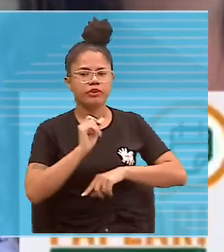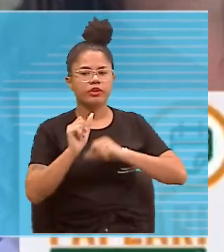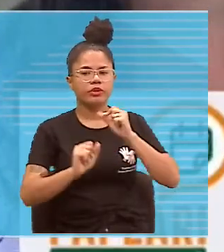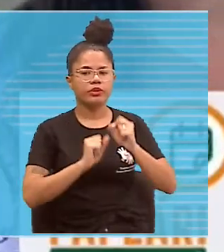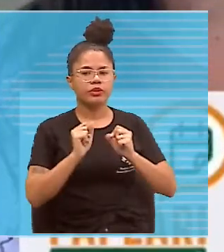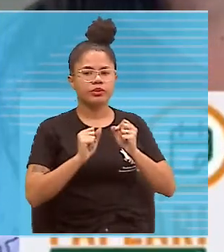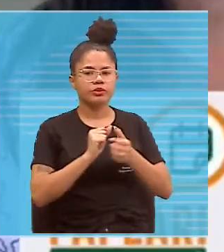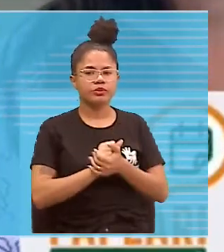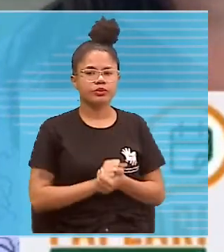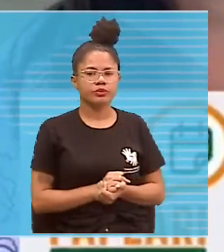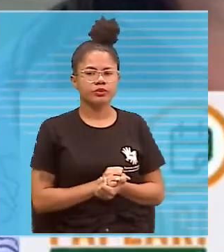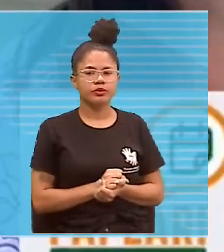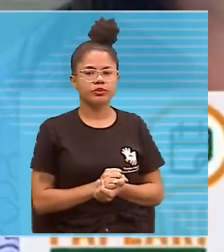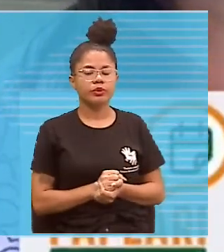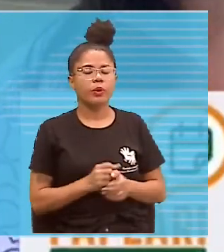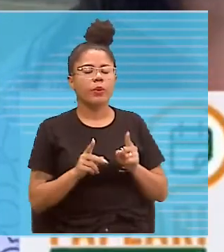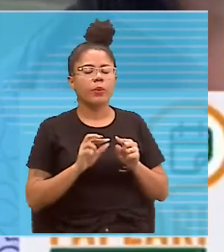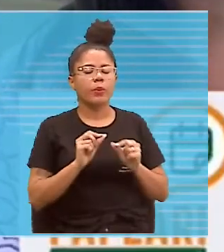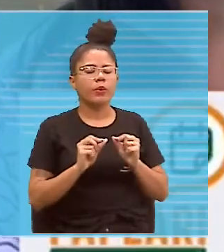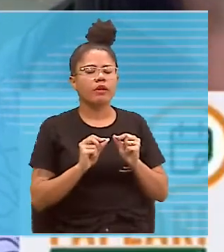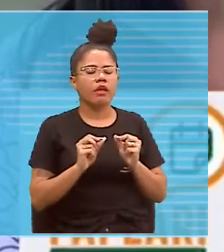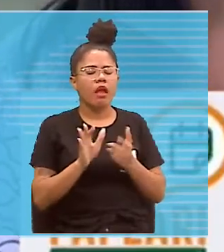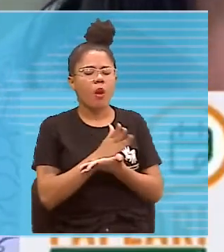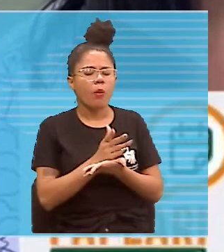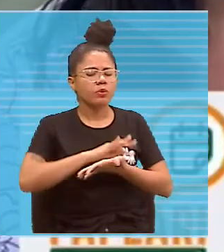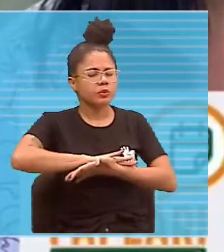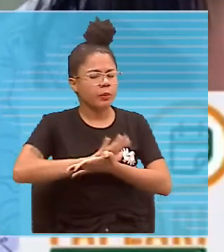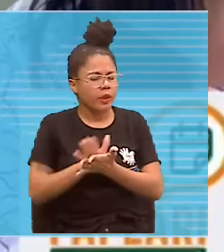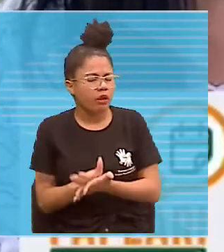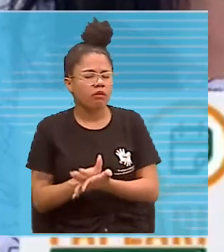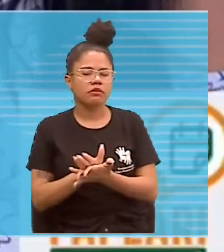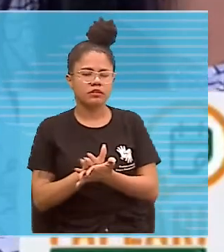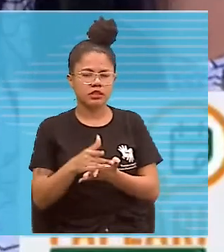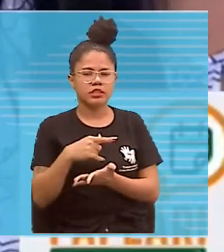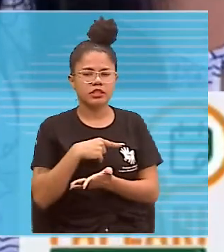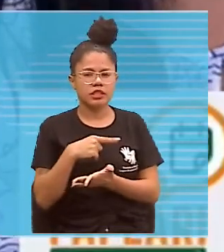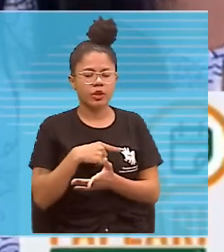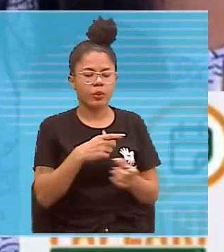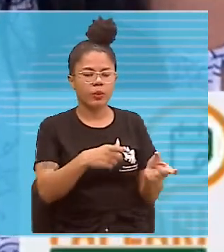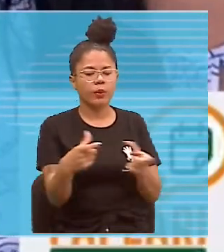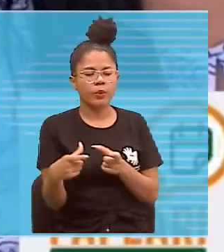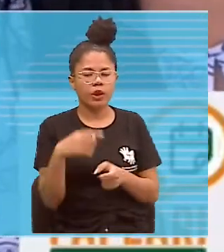as belezas, né? Aí fizeram entrevista com professores e eu deixei eles muito